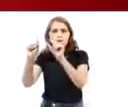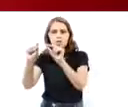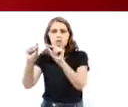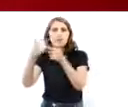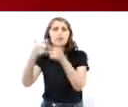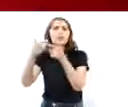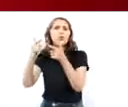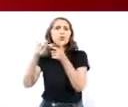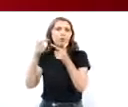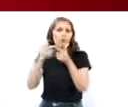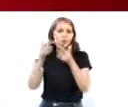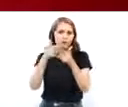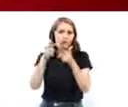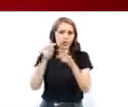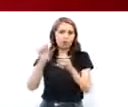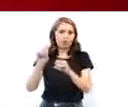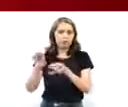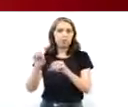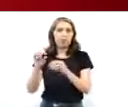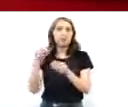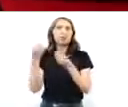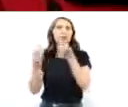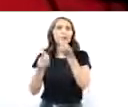distorção idade série?